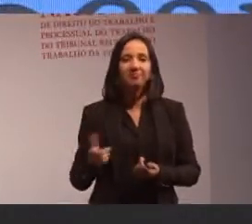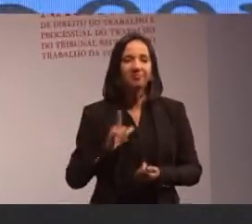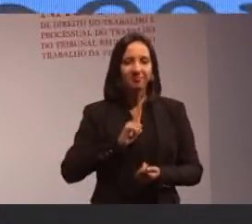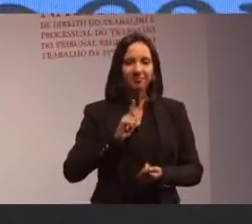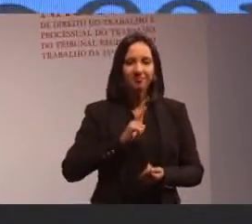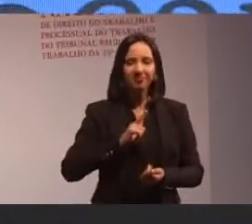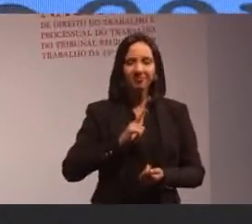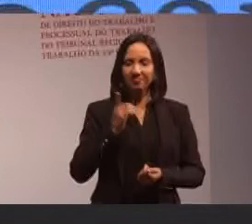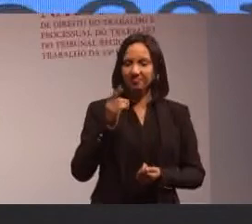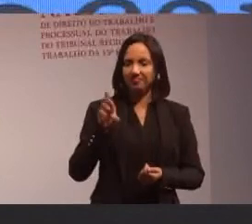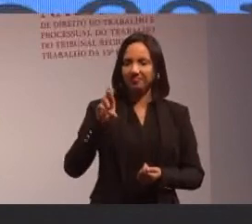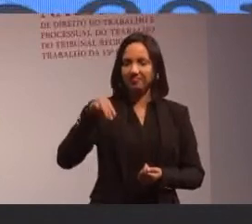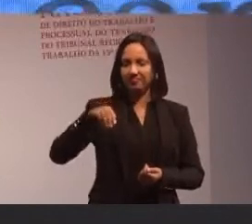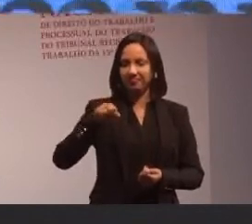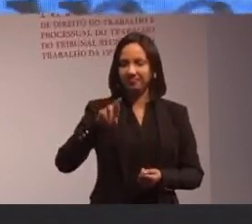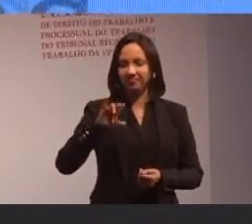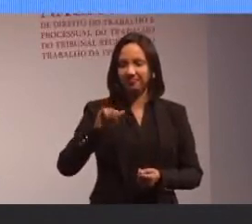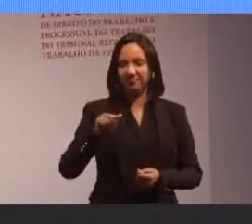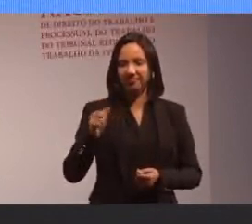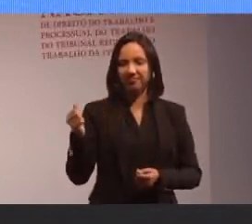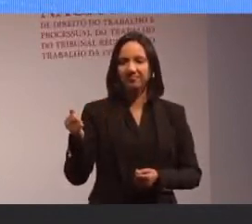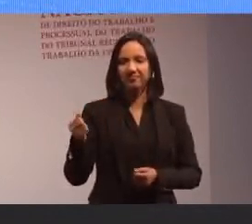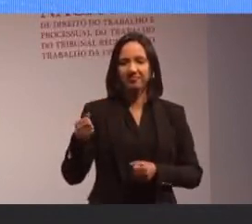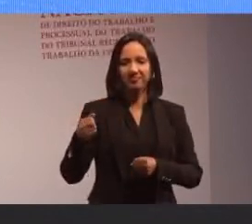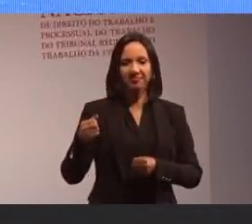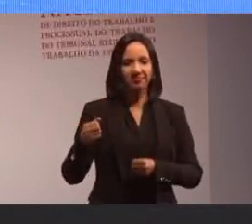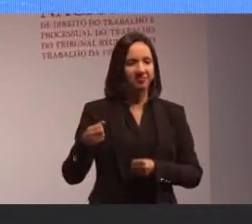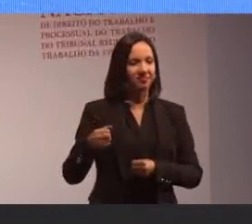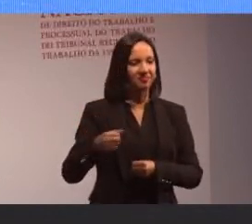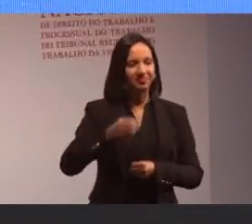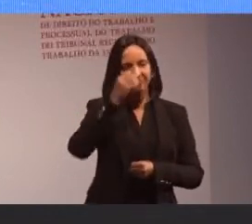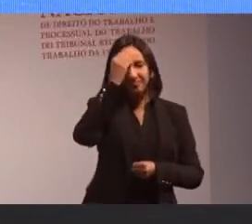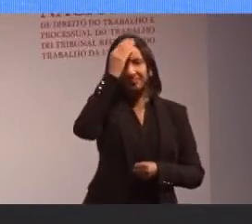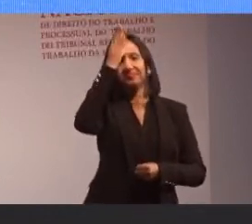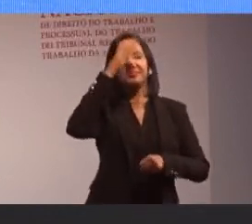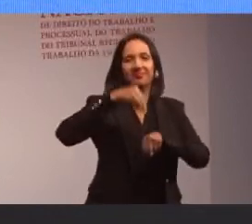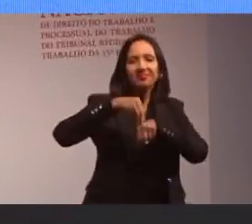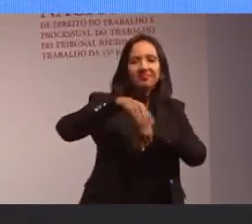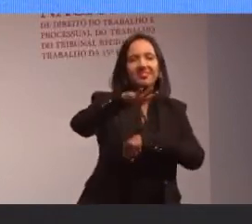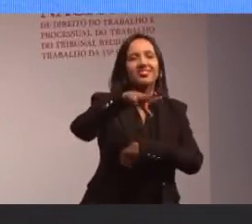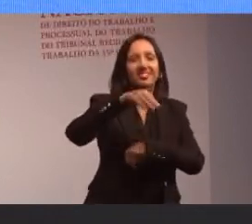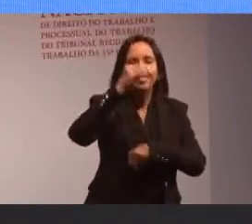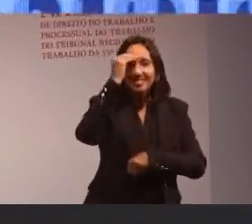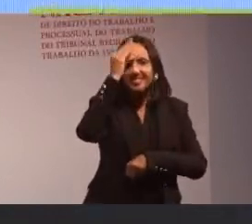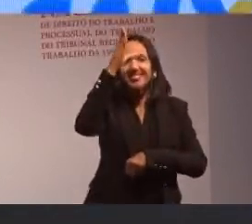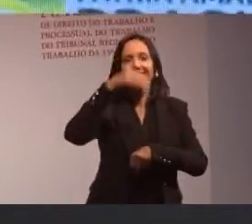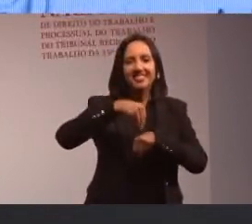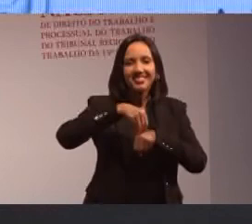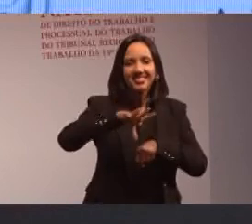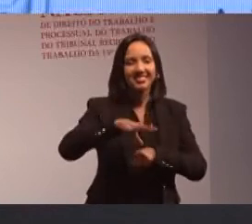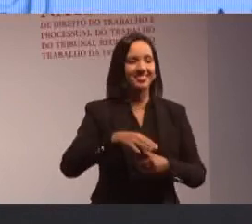nos brindou com seus conhecimentos, menos não, mais, muito mais. Viu?